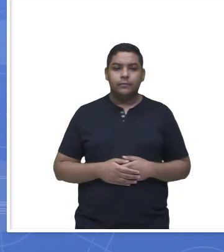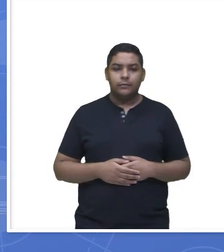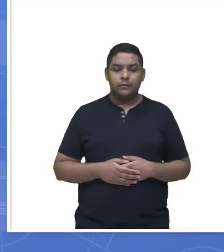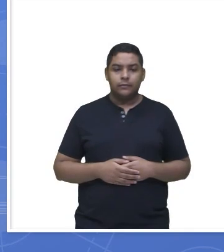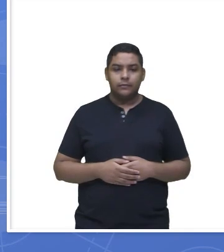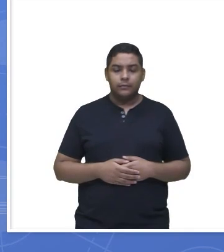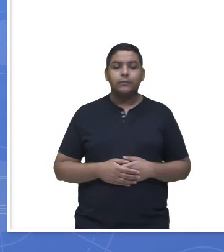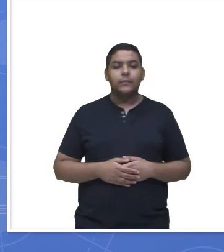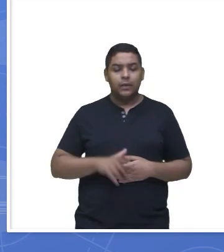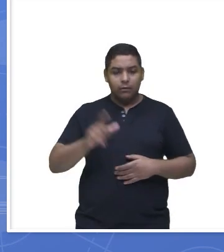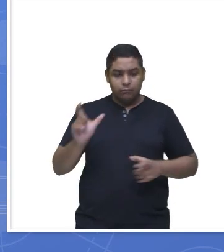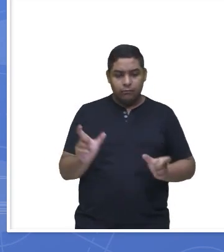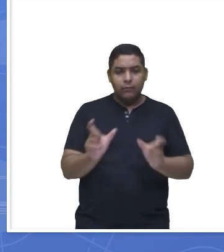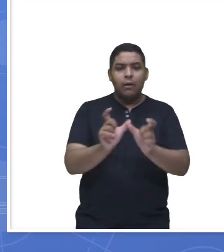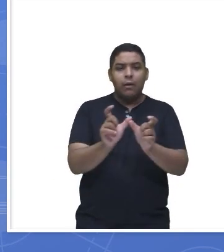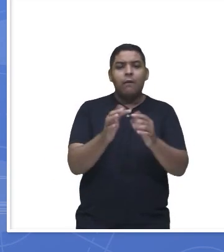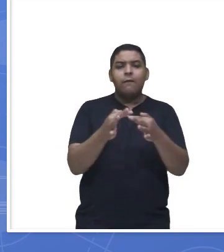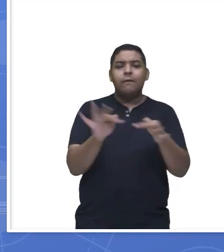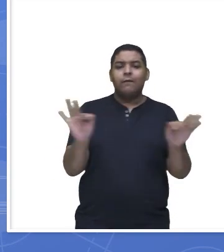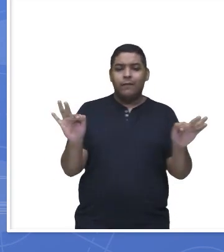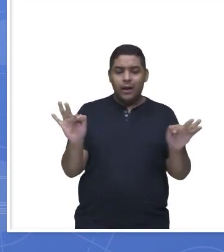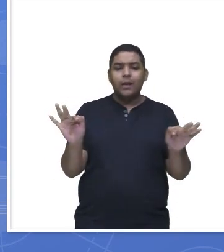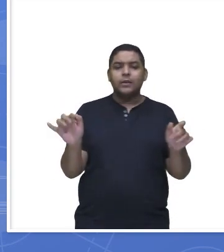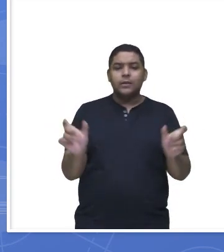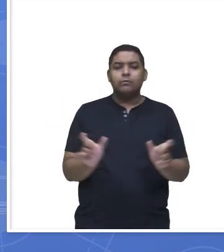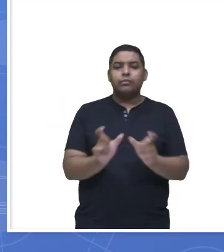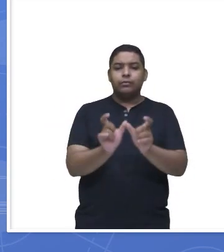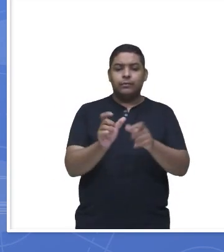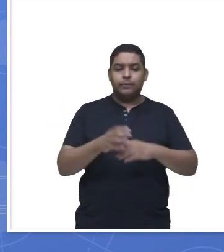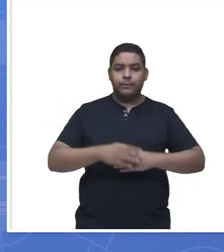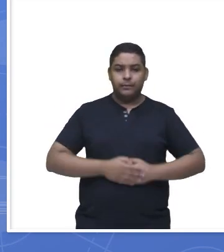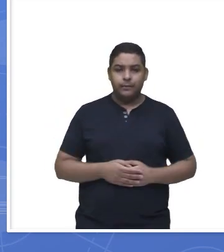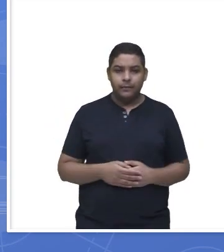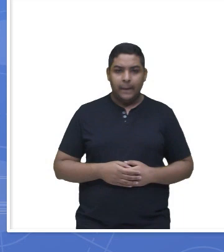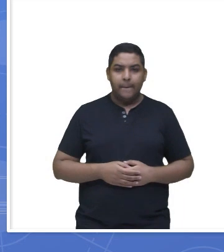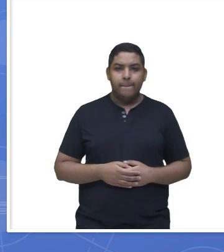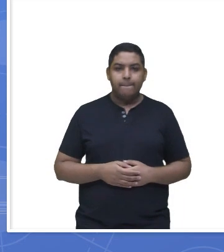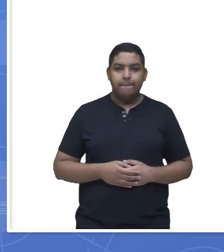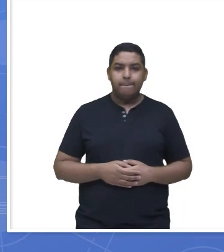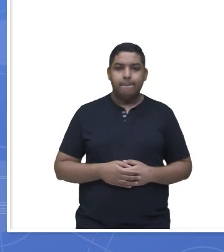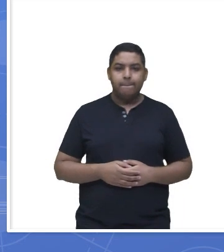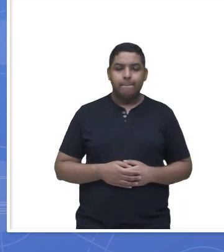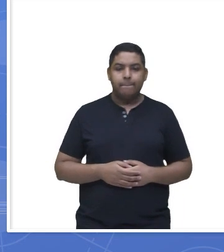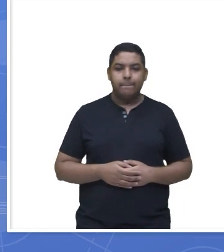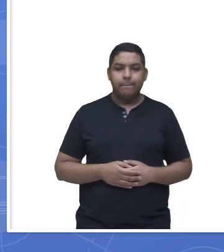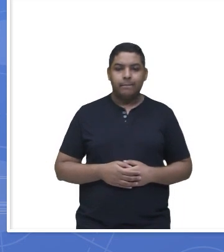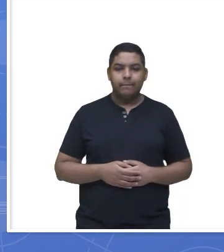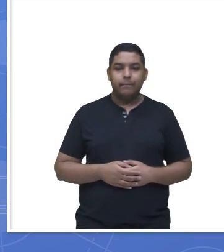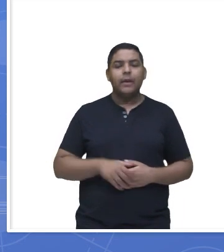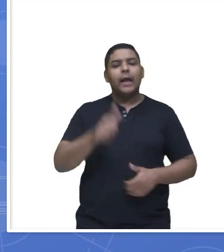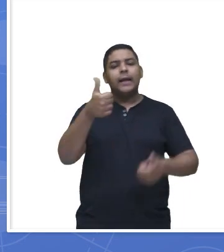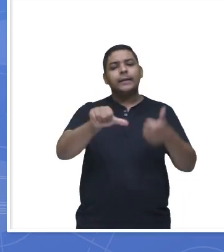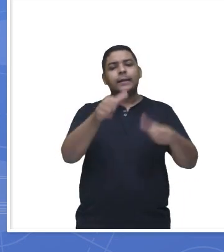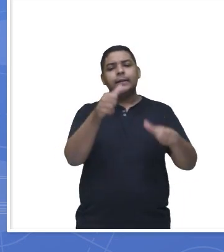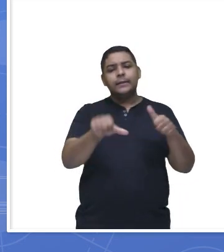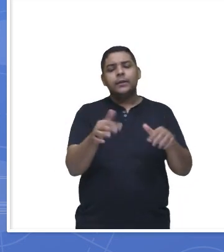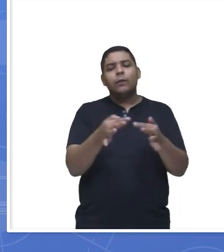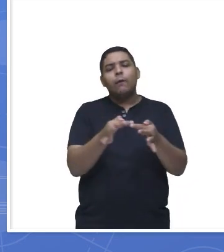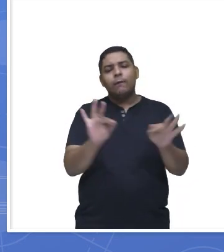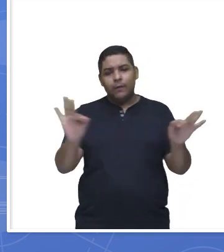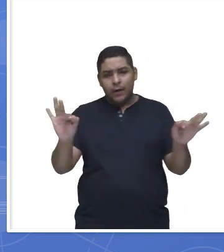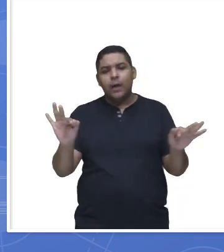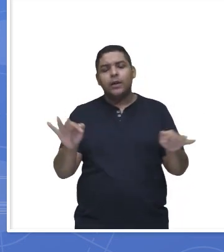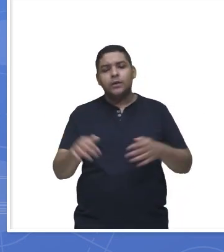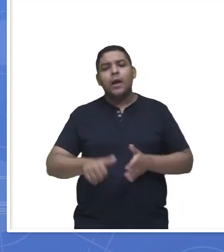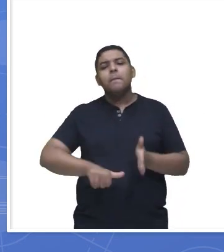estão na mesma frase, não é isso? Então, vamos ver? Olha só, vamos ler novamente, analisando cada frase. Na primeira,